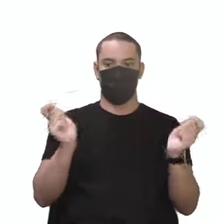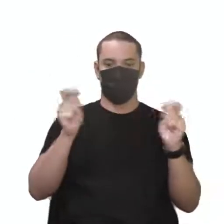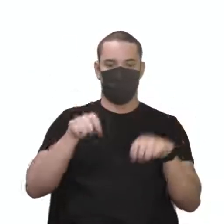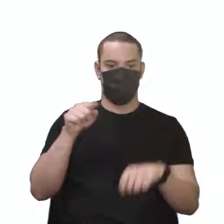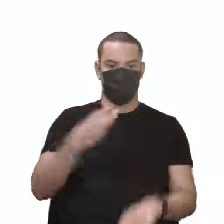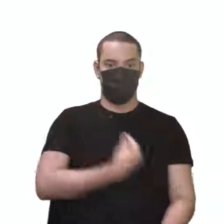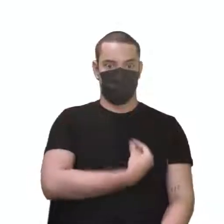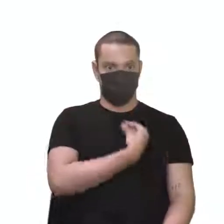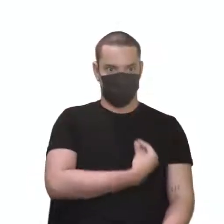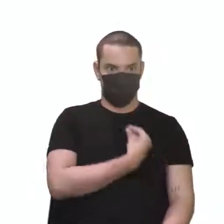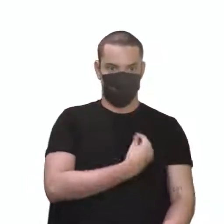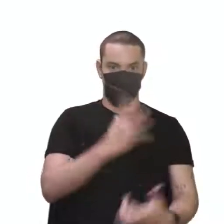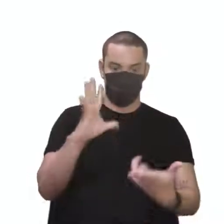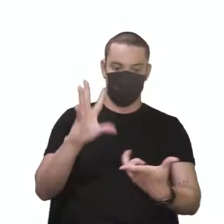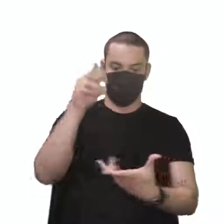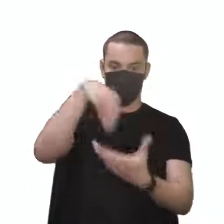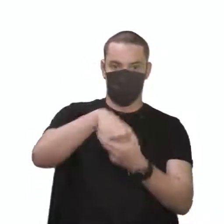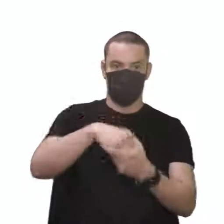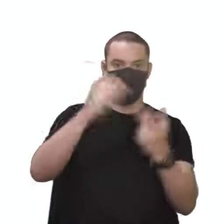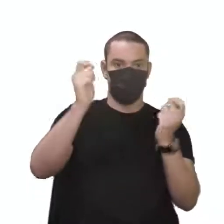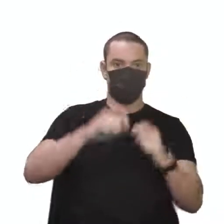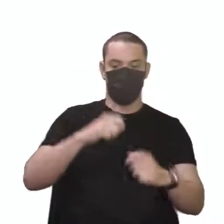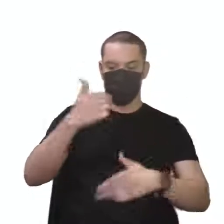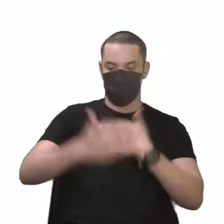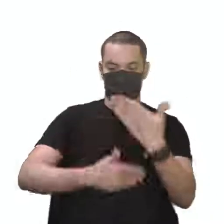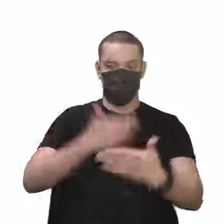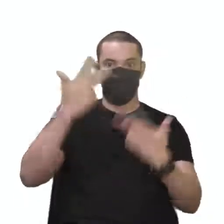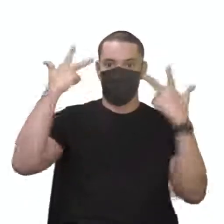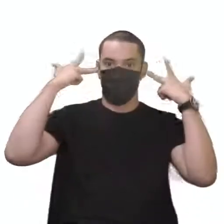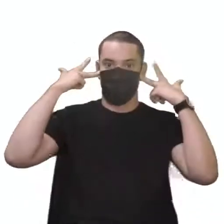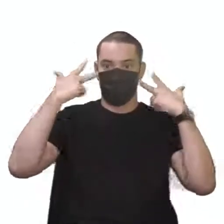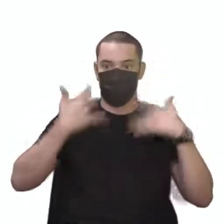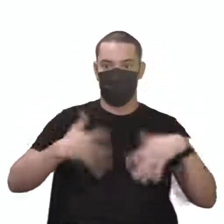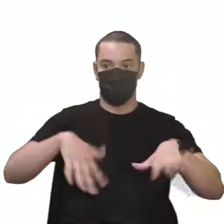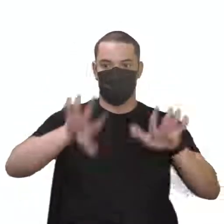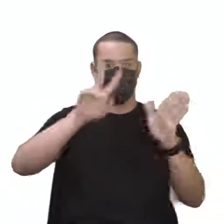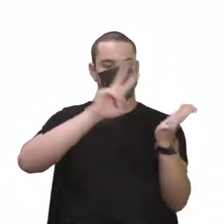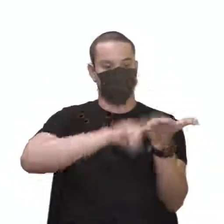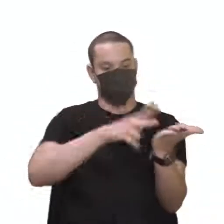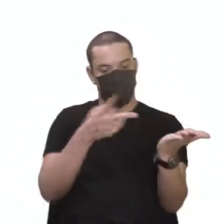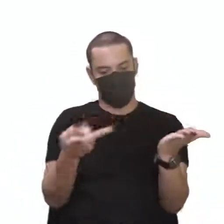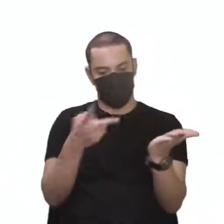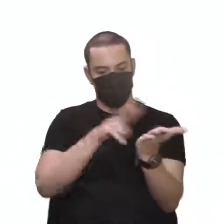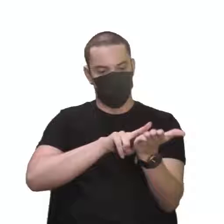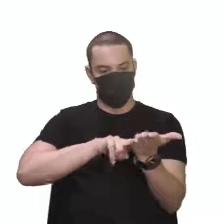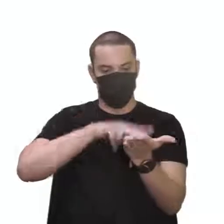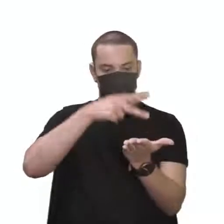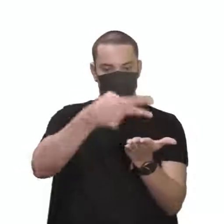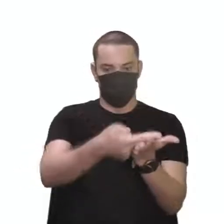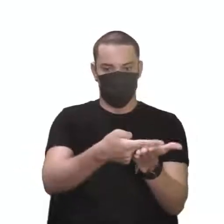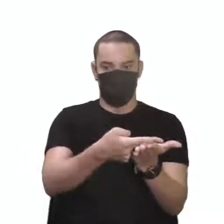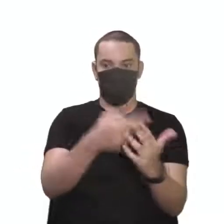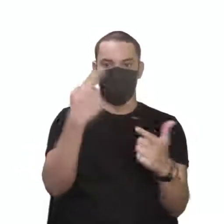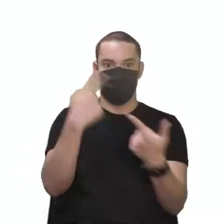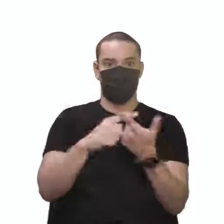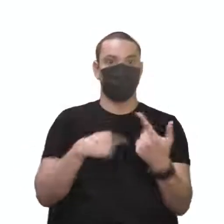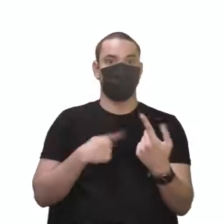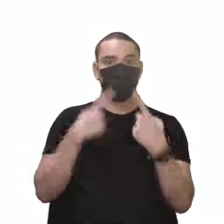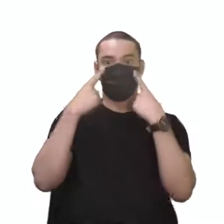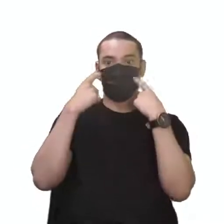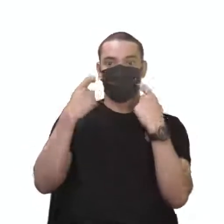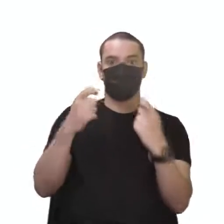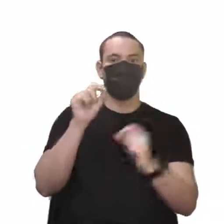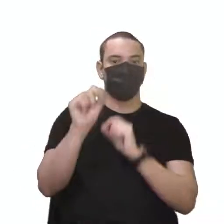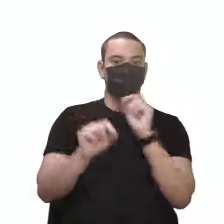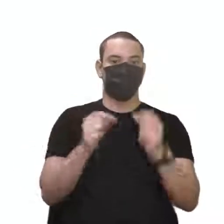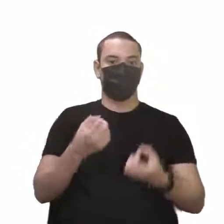esse ser, agora o hospedeiro, passe pelos processos naturais de transcrição e tradução. Porque o meu interesse é aonde?